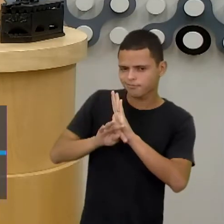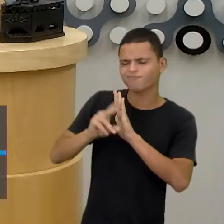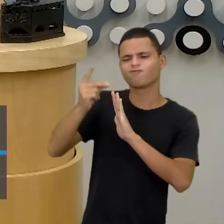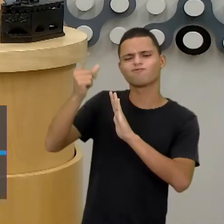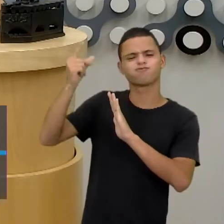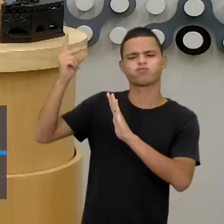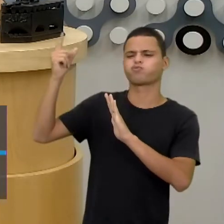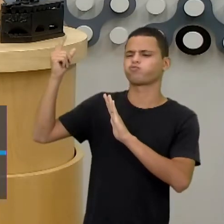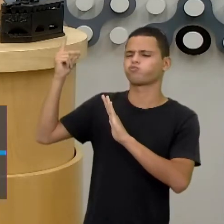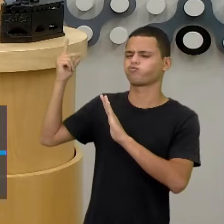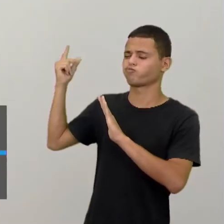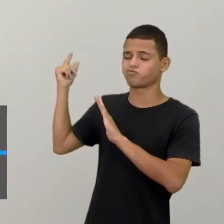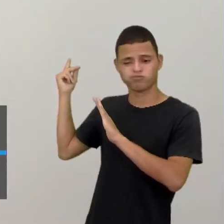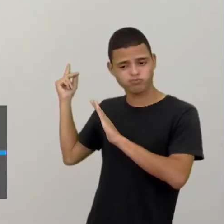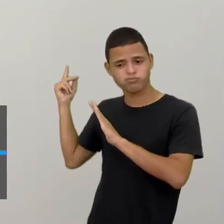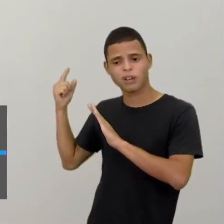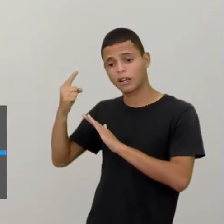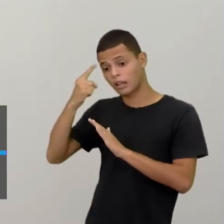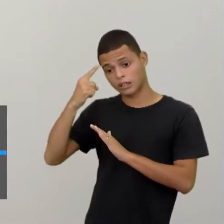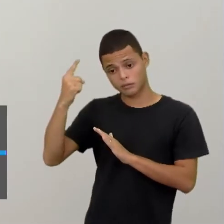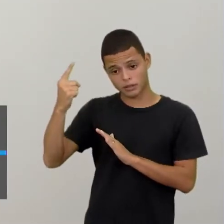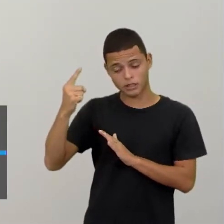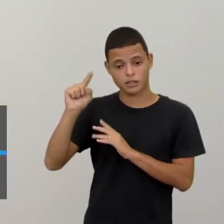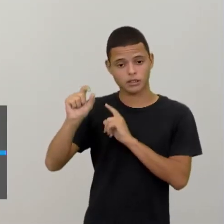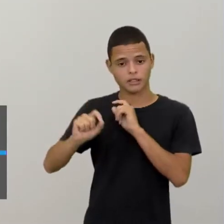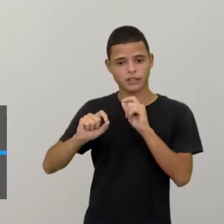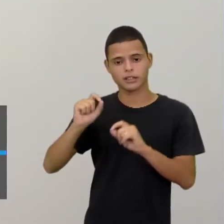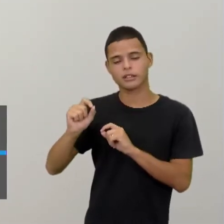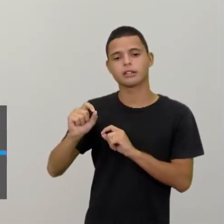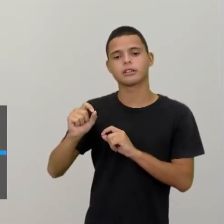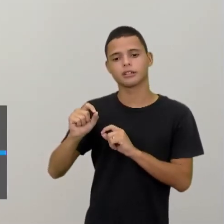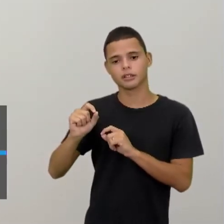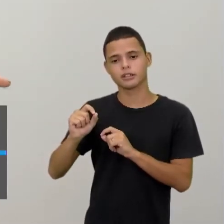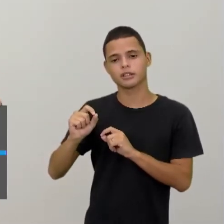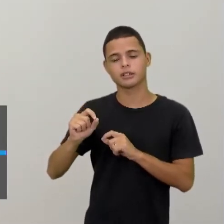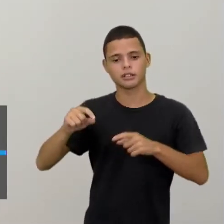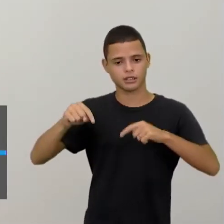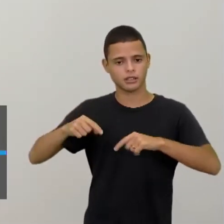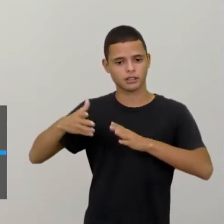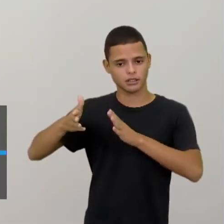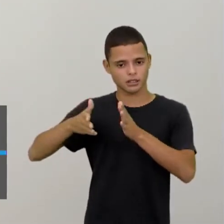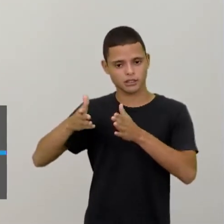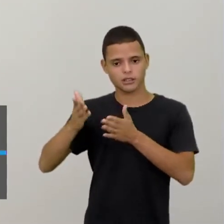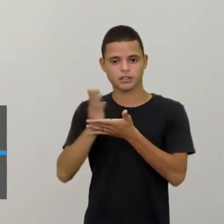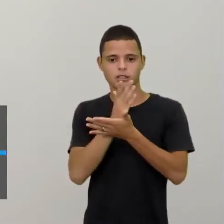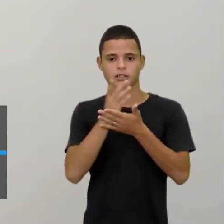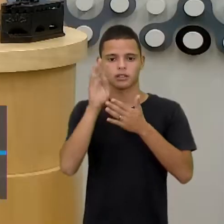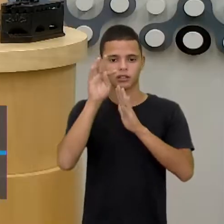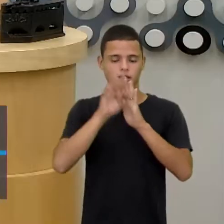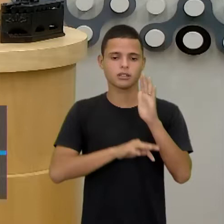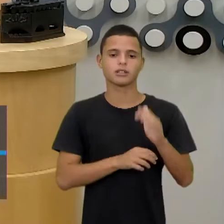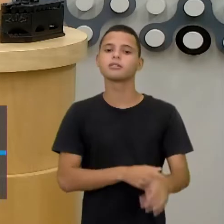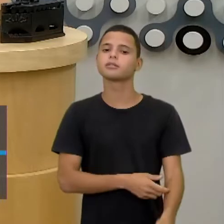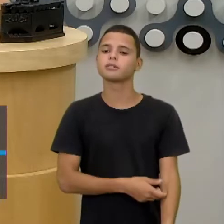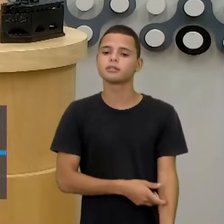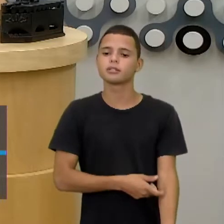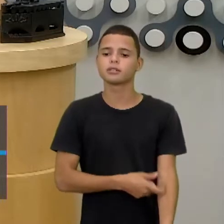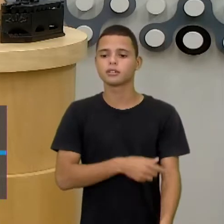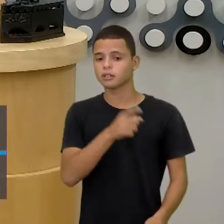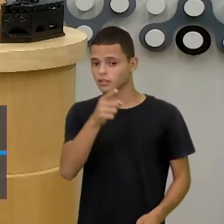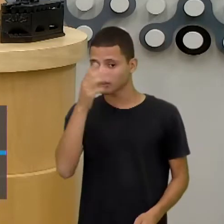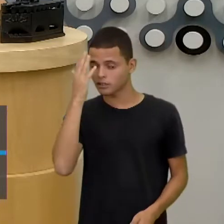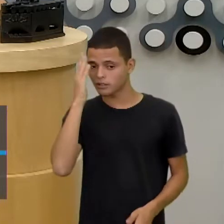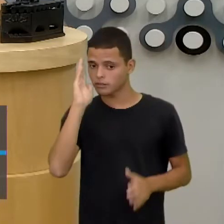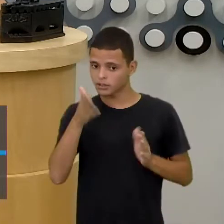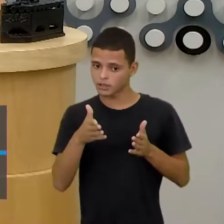Aí aqui já pensando o contexto histórico deste momento onde esses textos foram construídos. Sim, Aí vocês já sabem qual é o papel